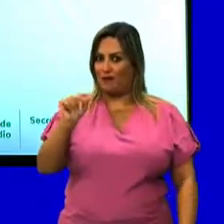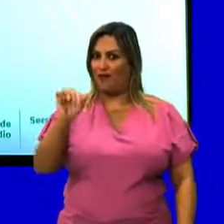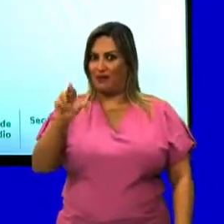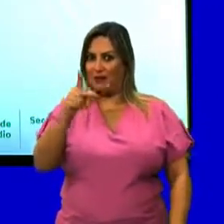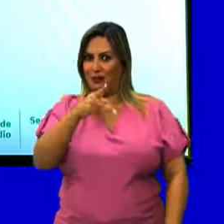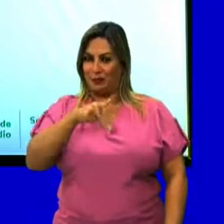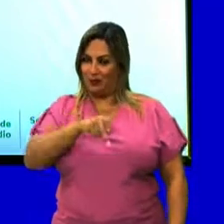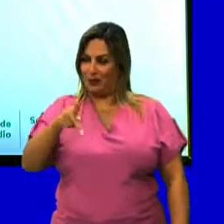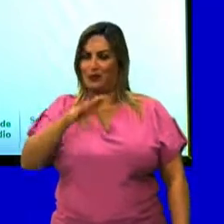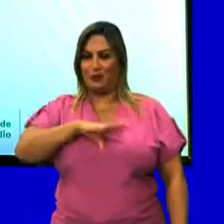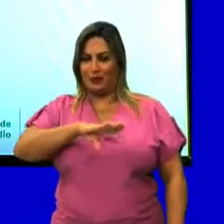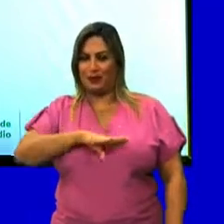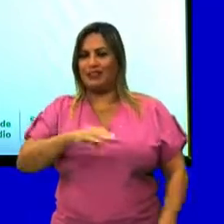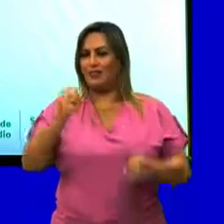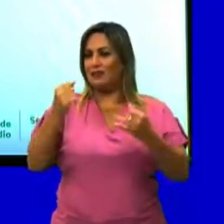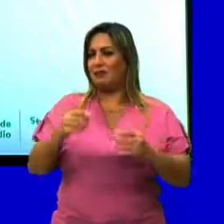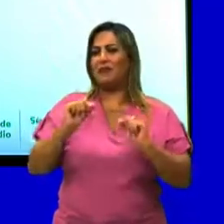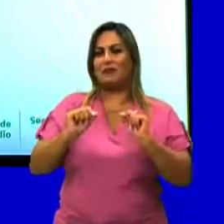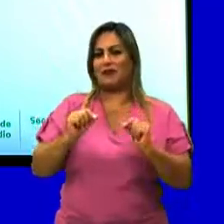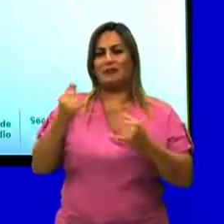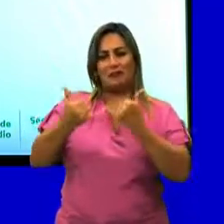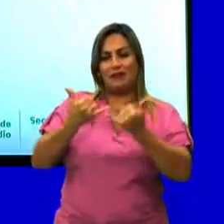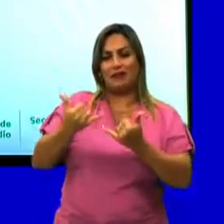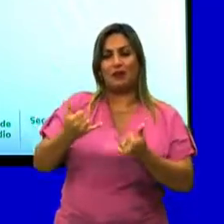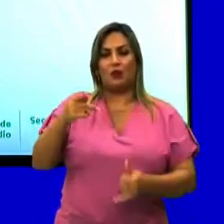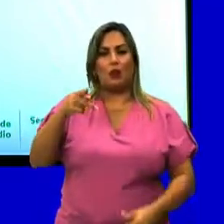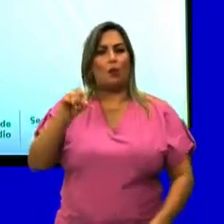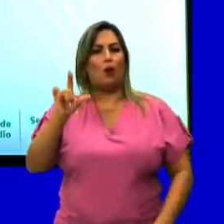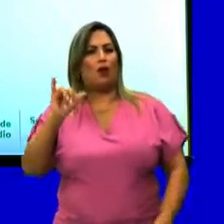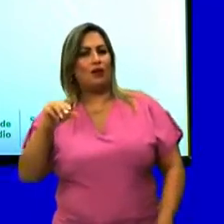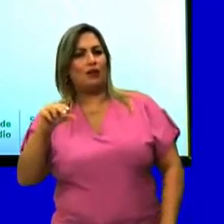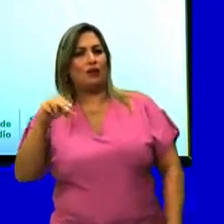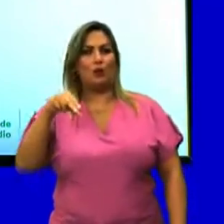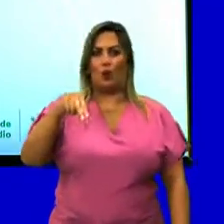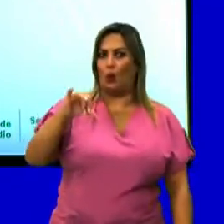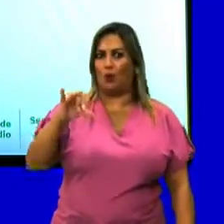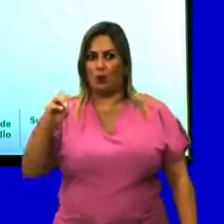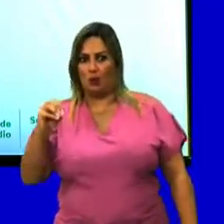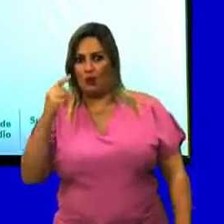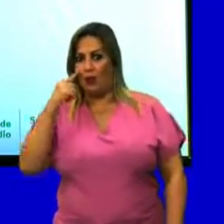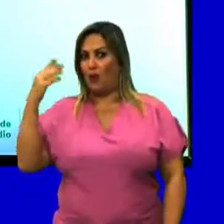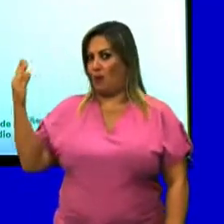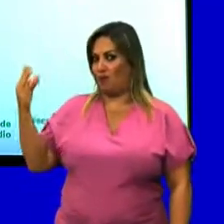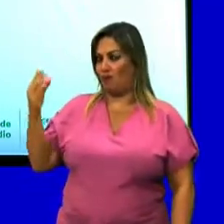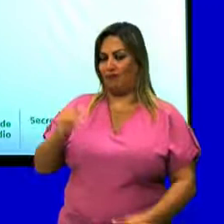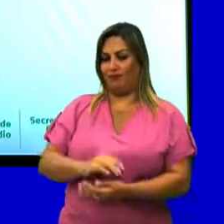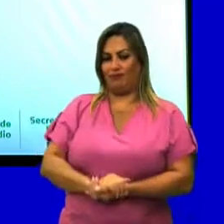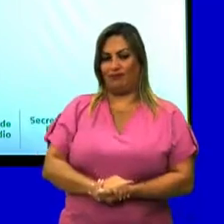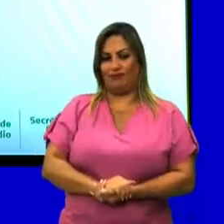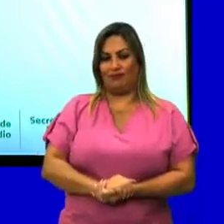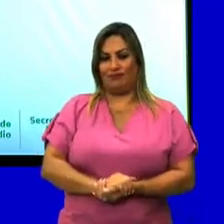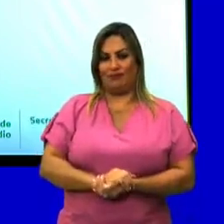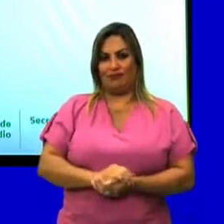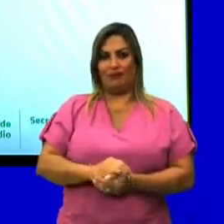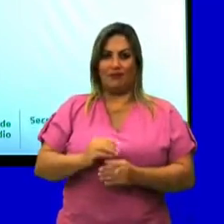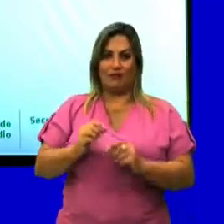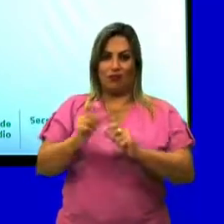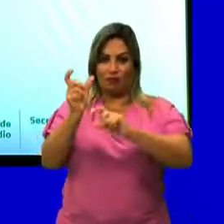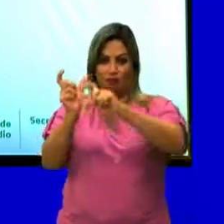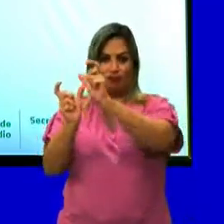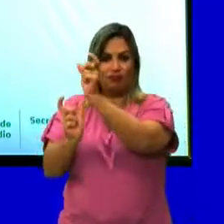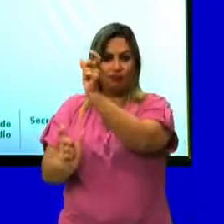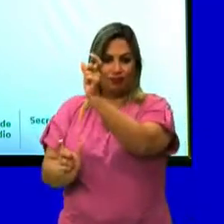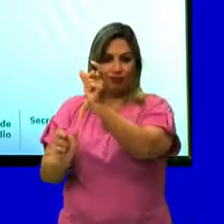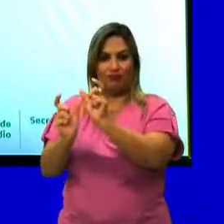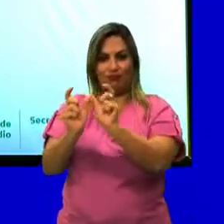brincando comigo Polly nomeu tá vamos fazer aqui ó olha essa essa abertura